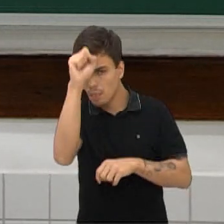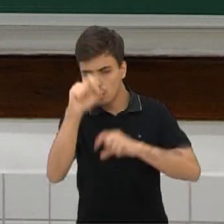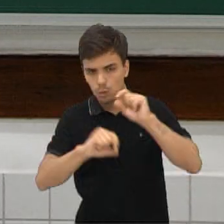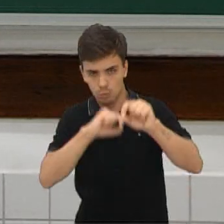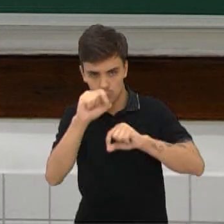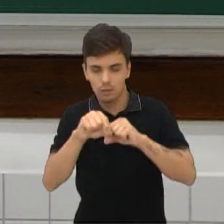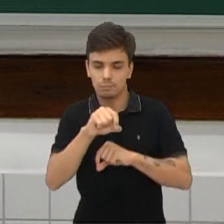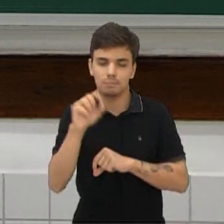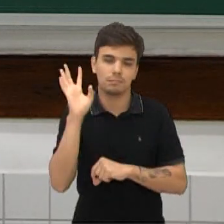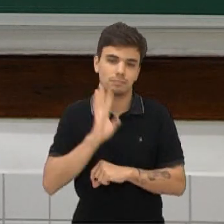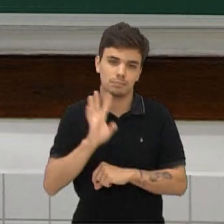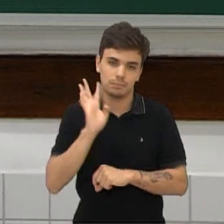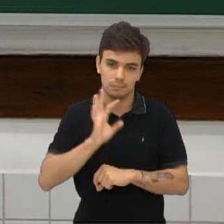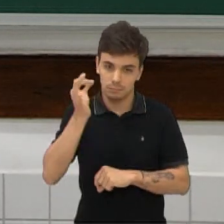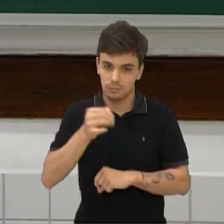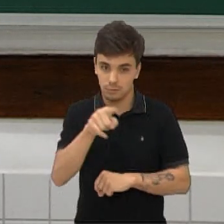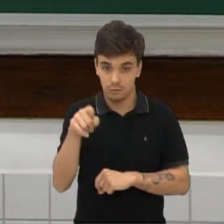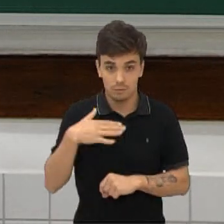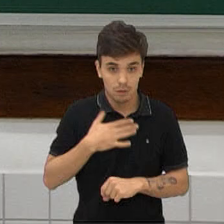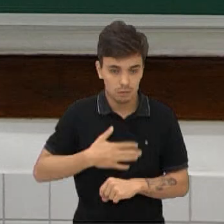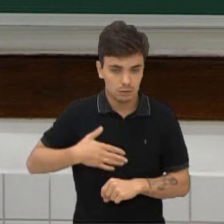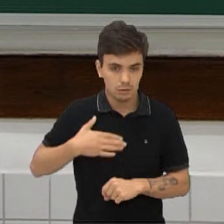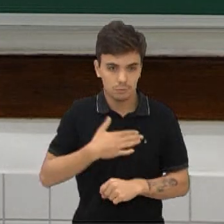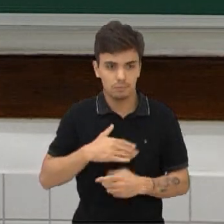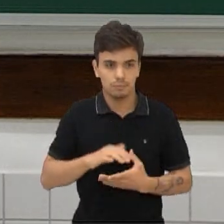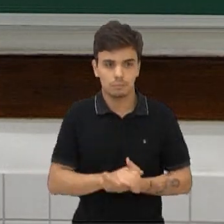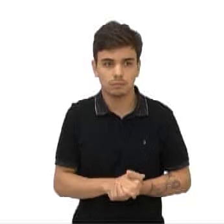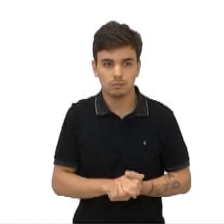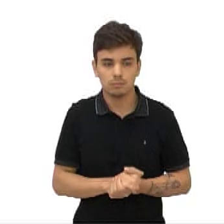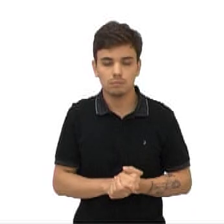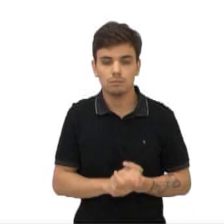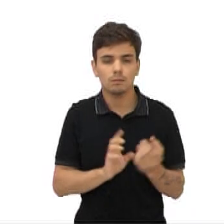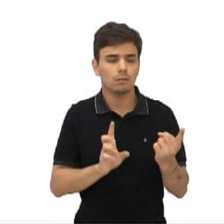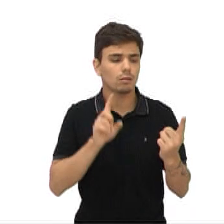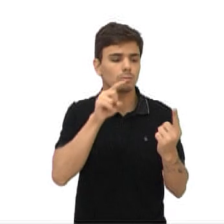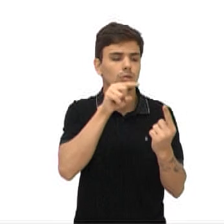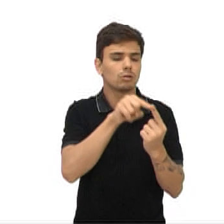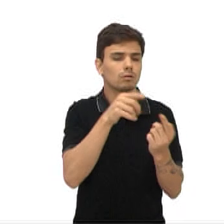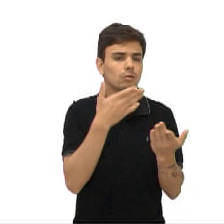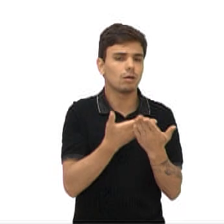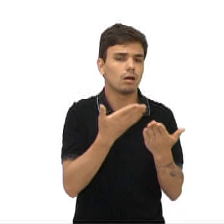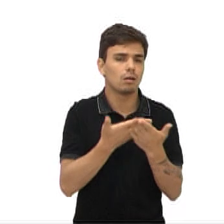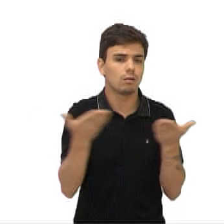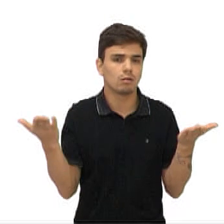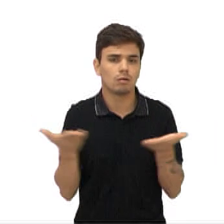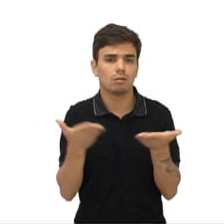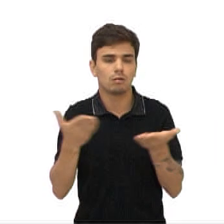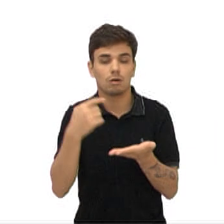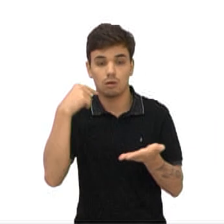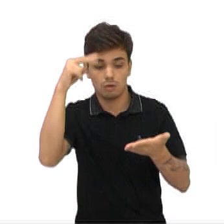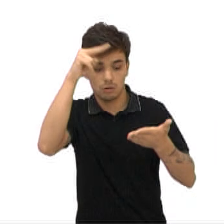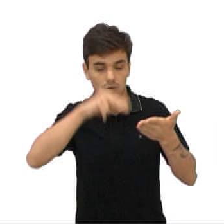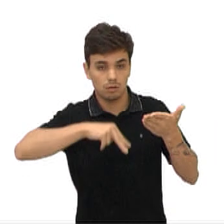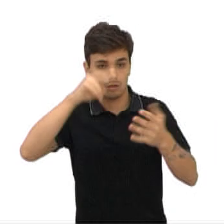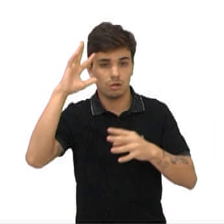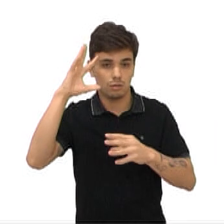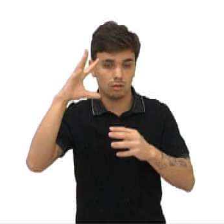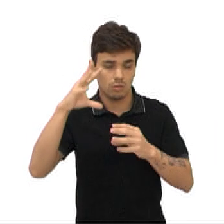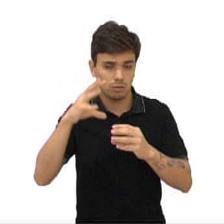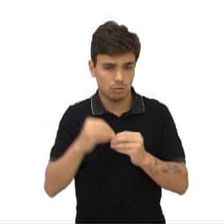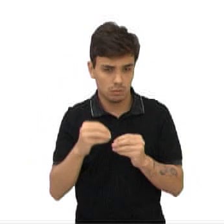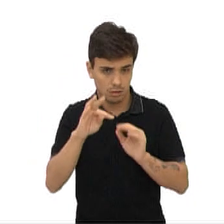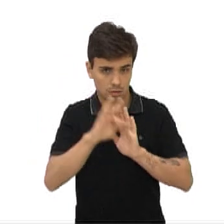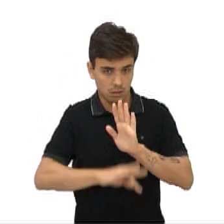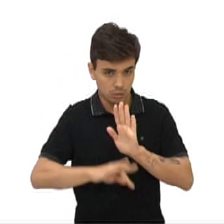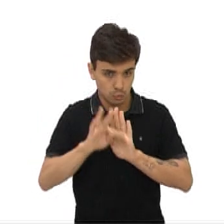Com certeza vai ser muito legal e você vai gostar. Os objetivos da aula de hoje. Nós vamos ler compreensivamente